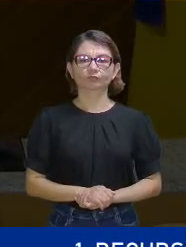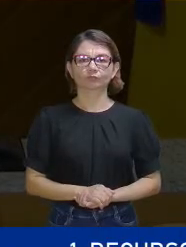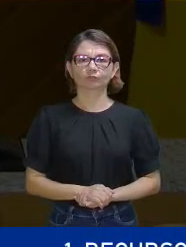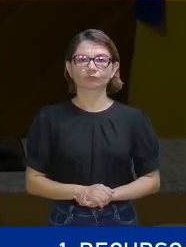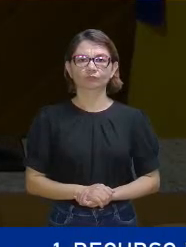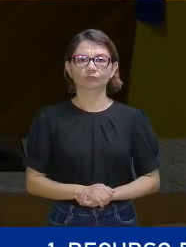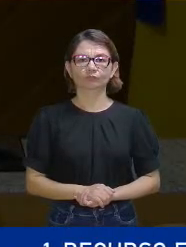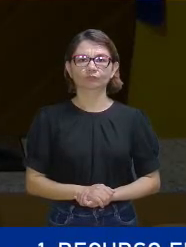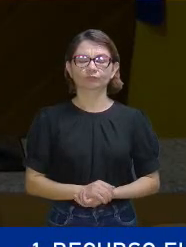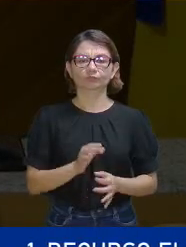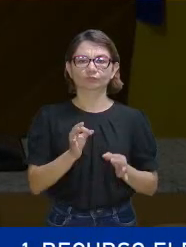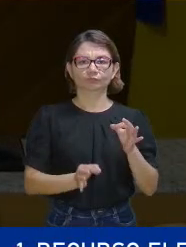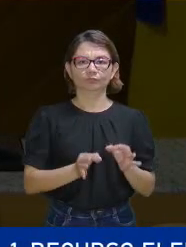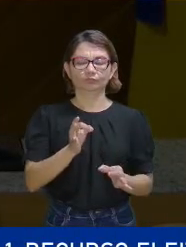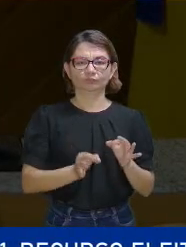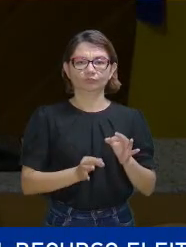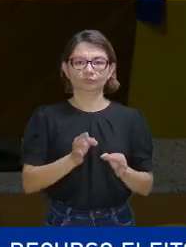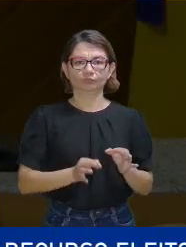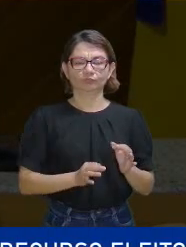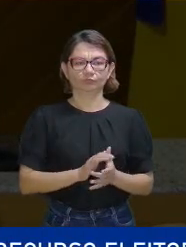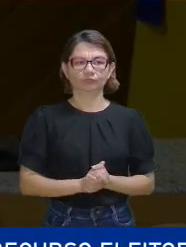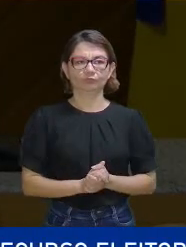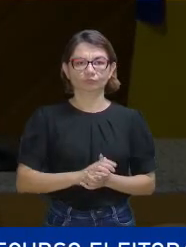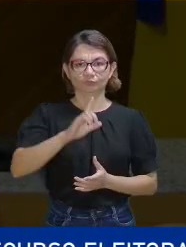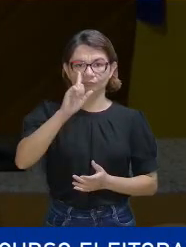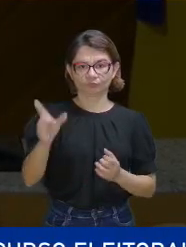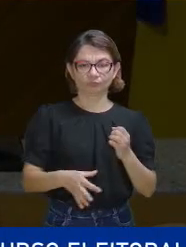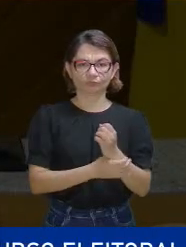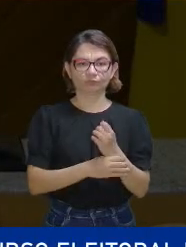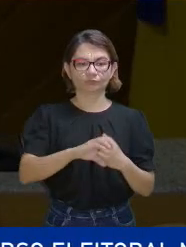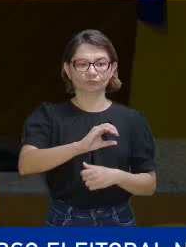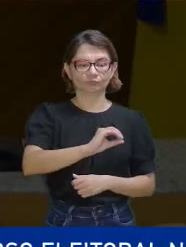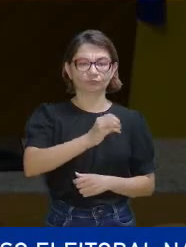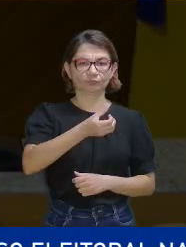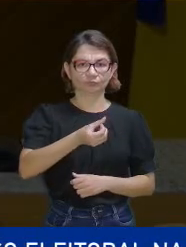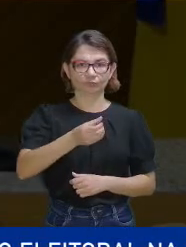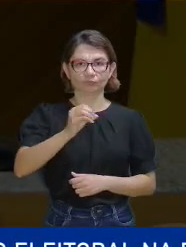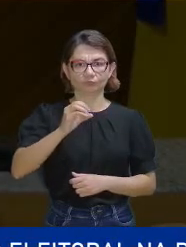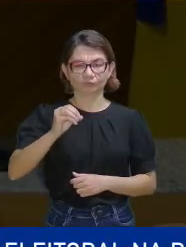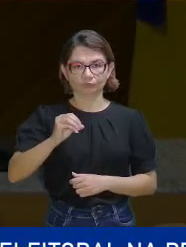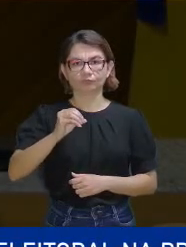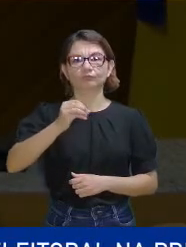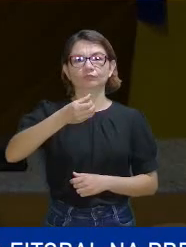Então, a julgamento, mandado de segurança criminal, número